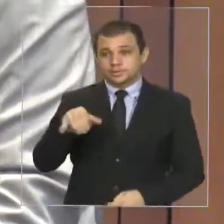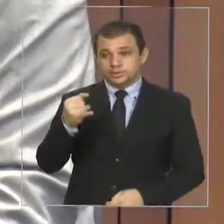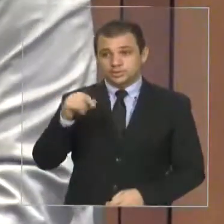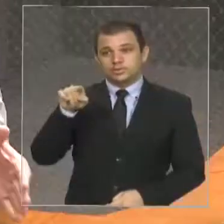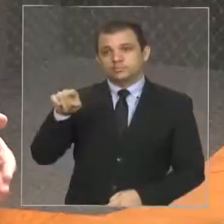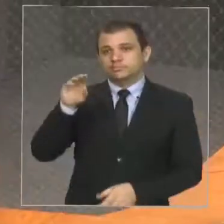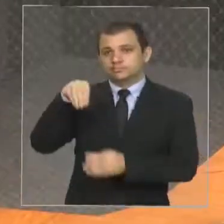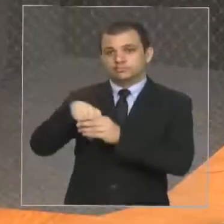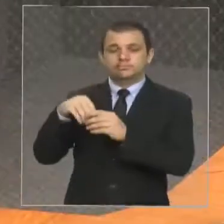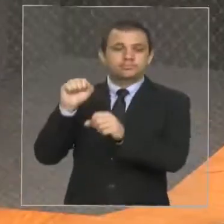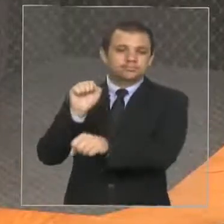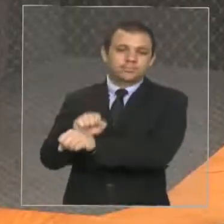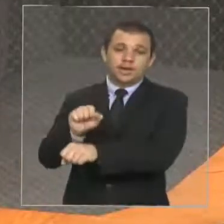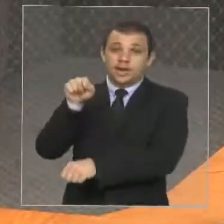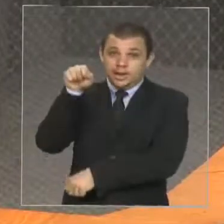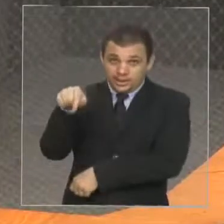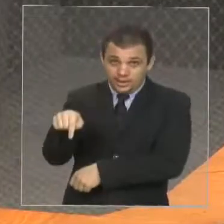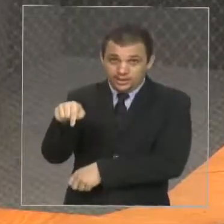Justiça,